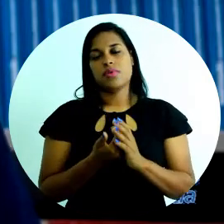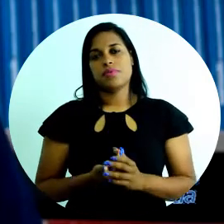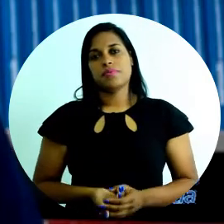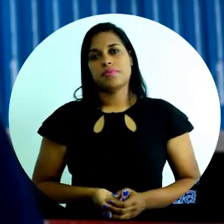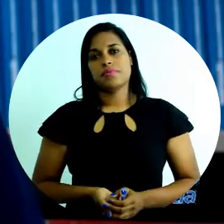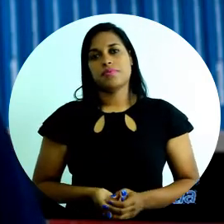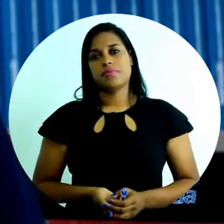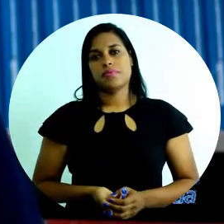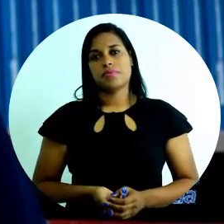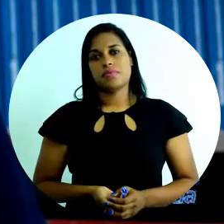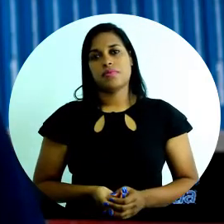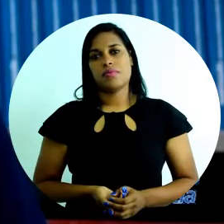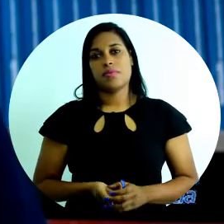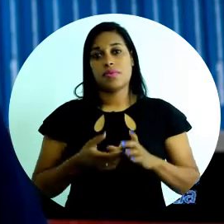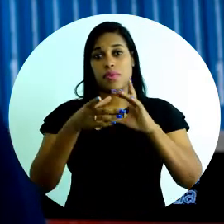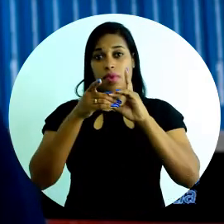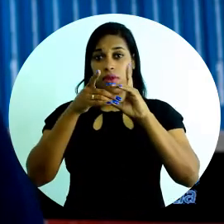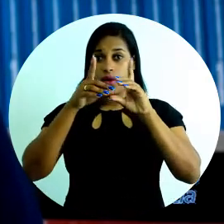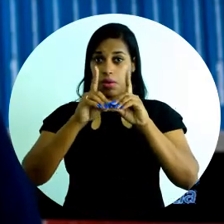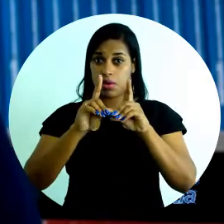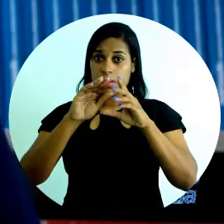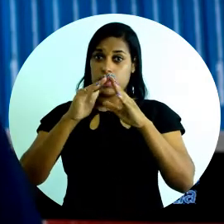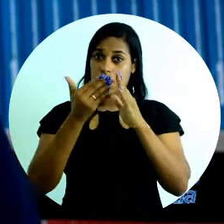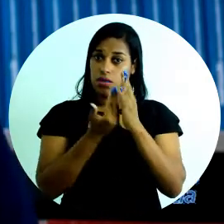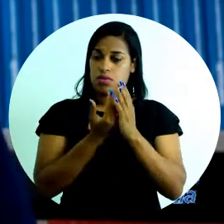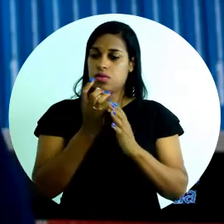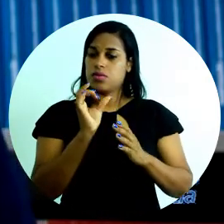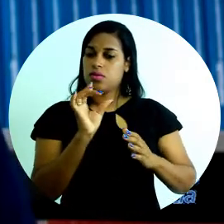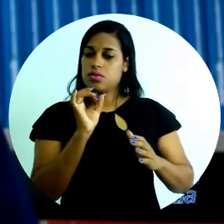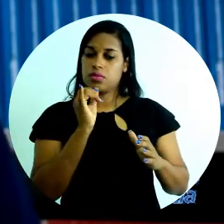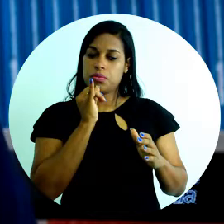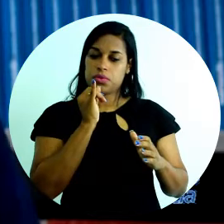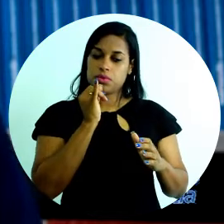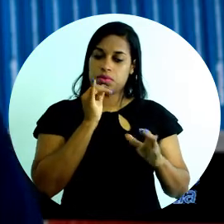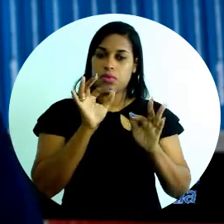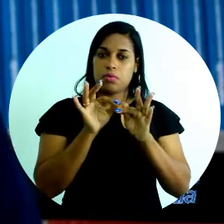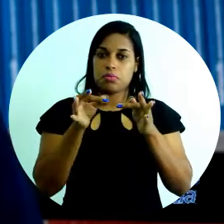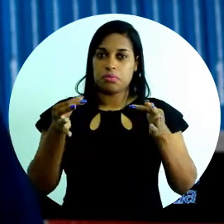escolas. Sendo que democracia na escola não é simplesmente